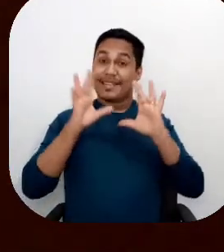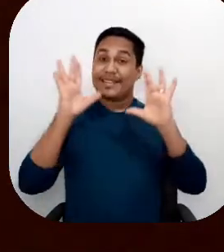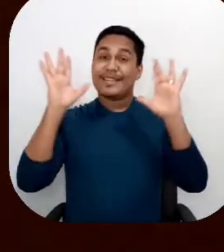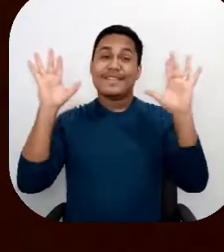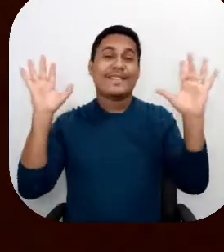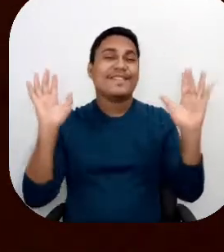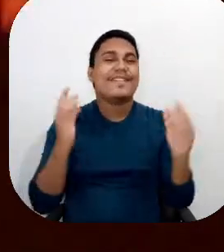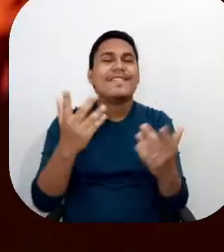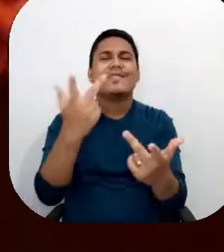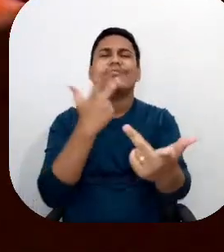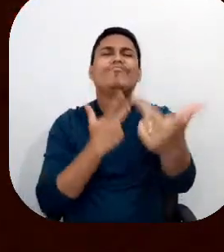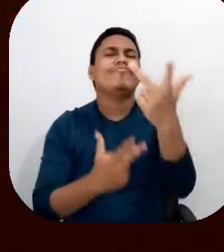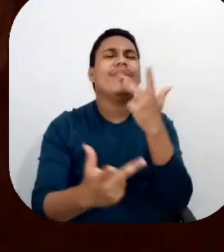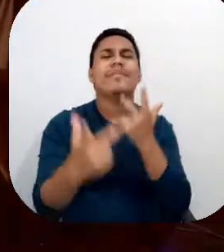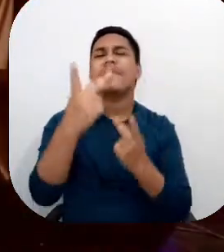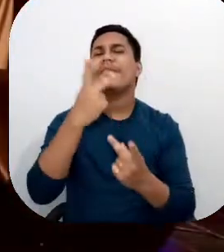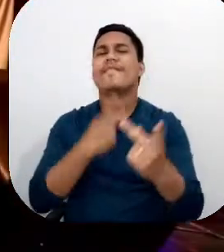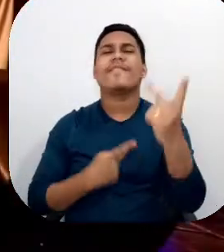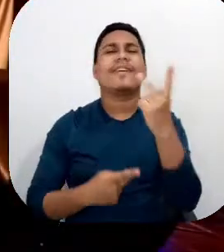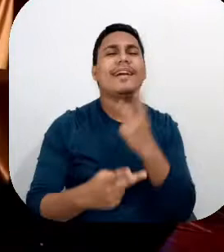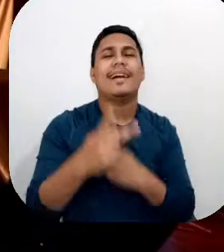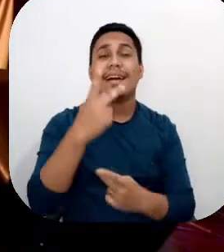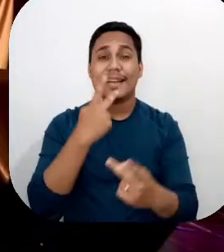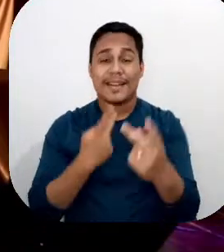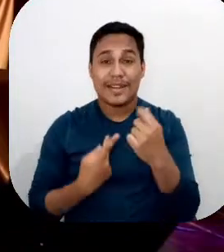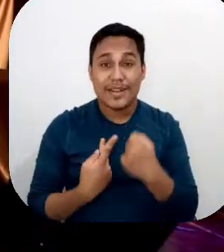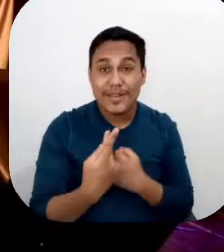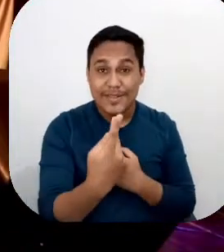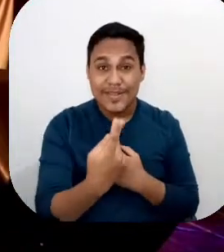é bom pra nós